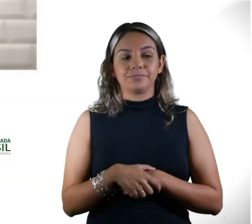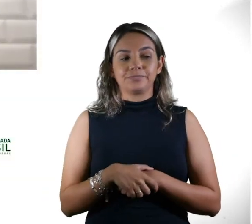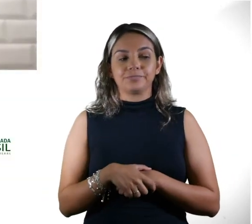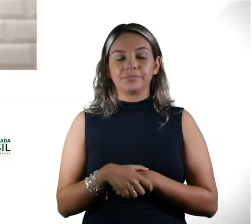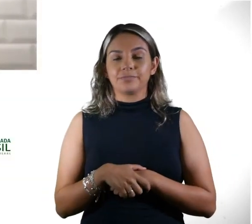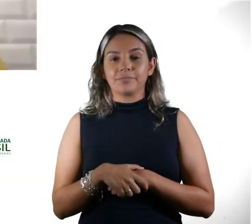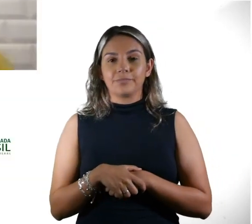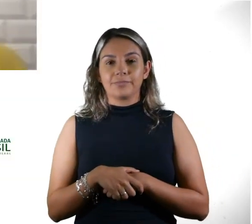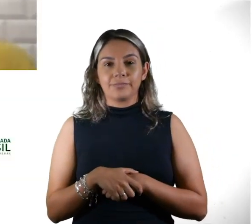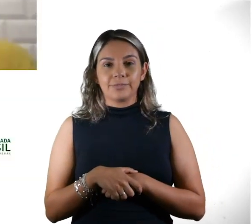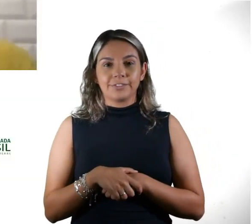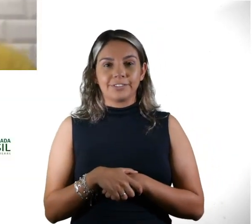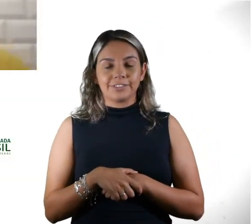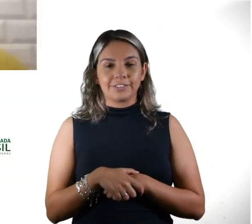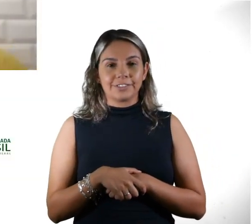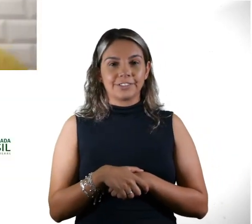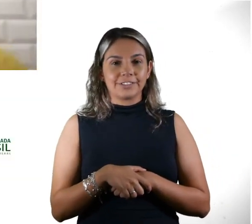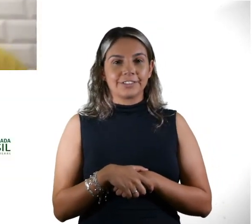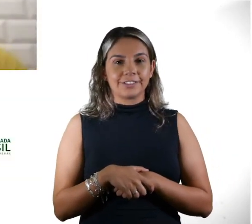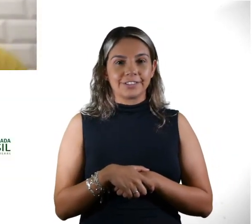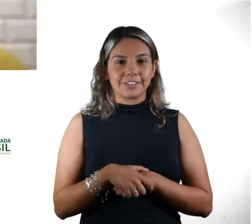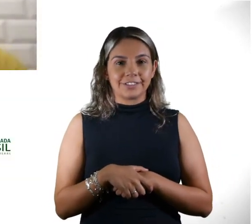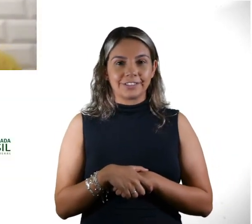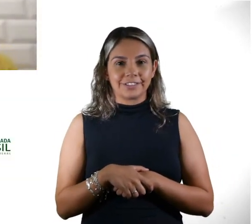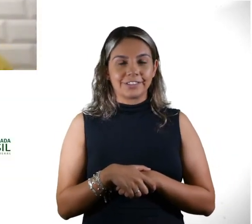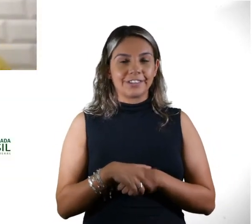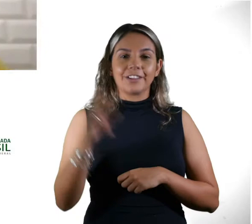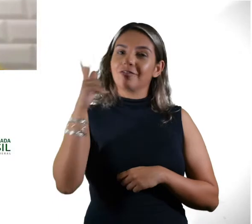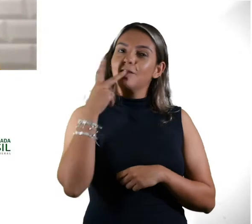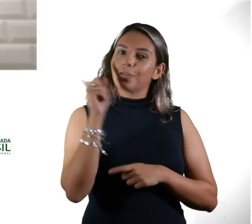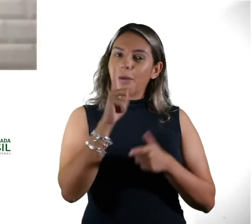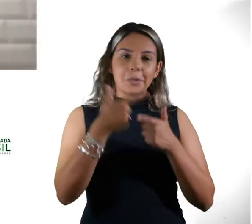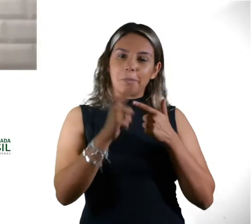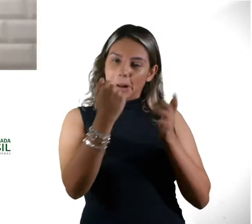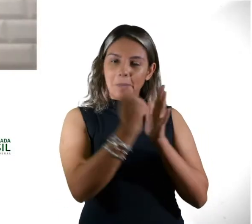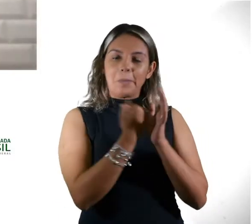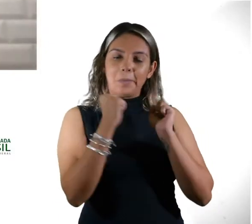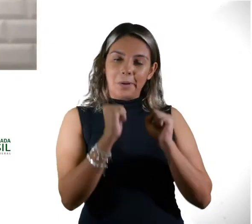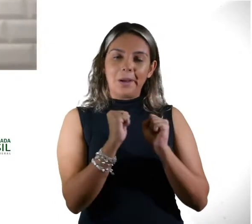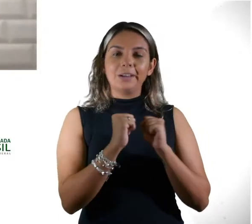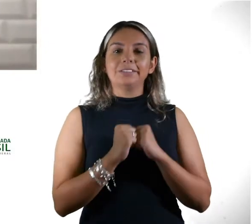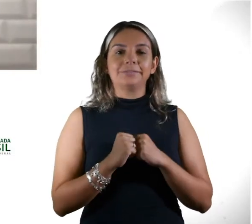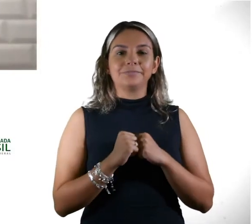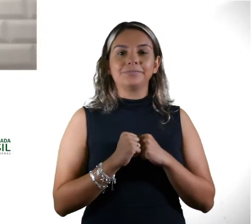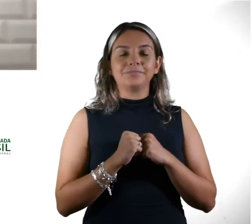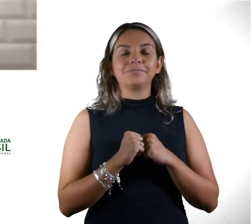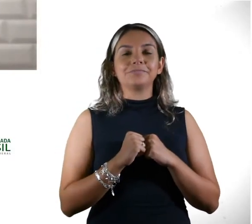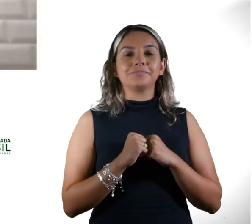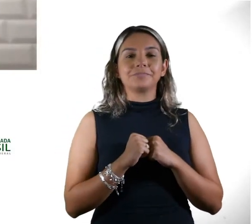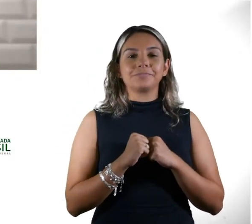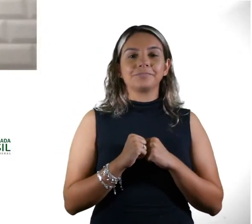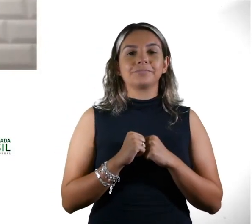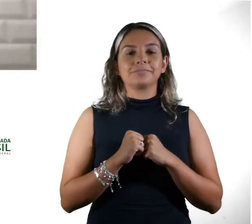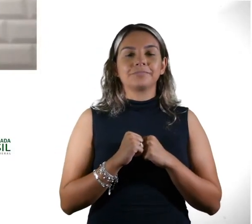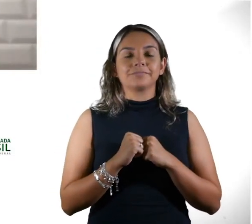Ok. Bem, não é nada constrangedor, porque havia de ser constrangedor, absolutamente. Não, nada, com todo gosto.